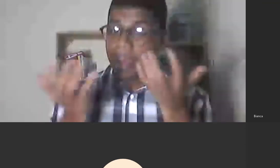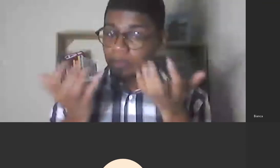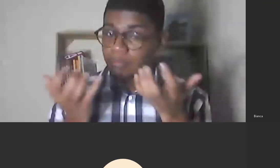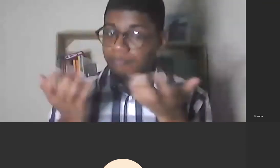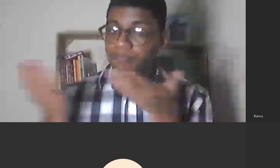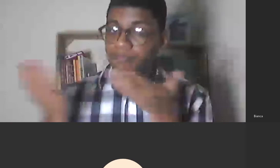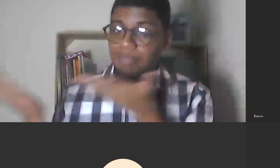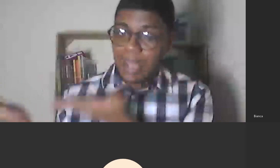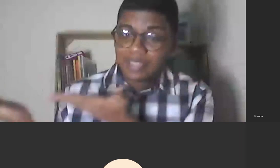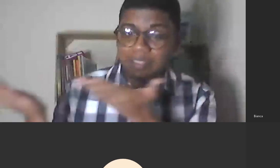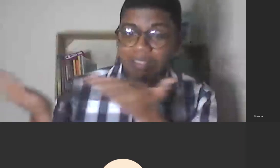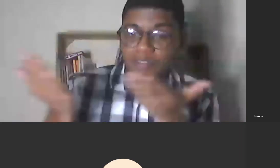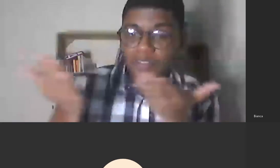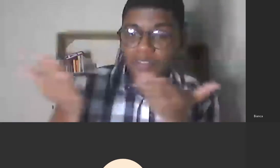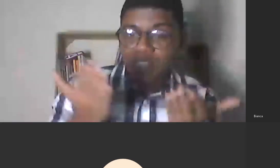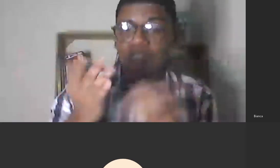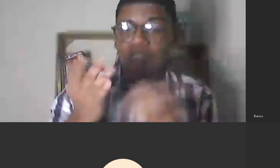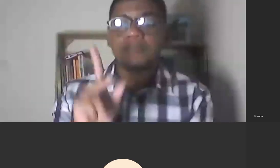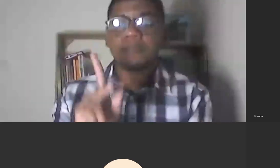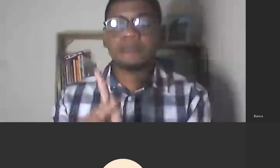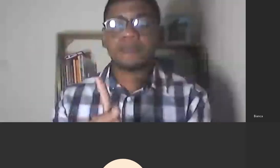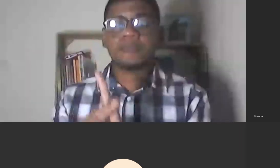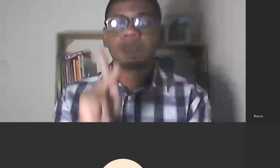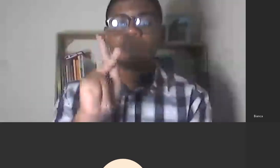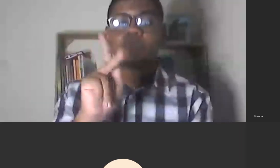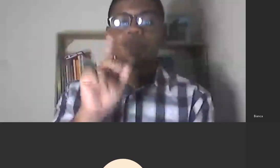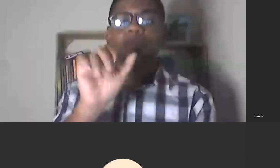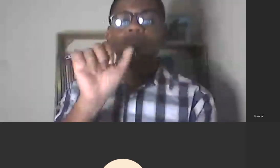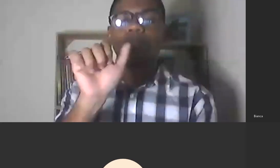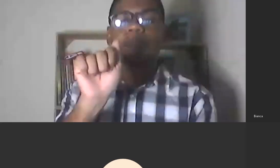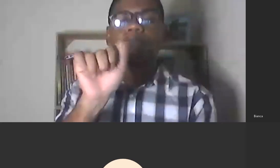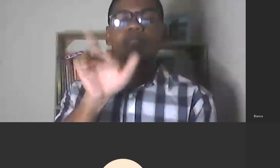eu quero apresentar a vocês